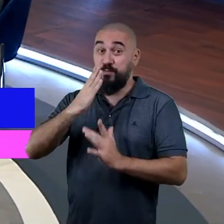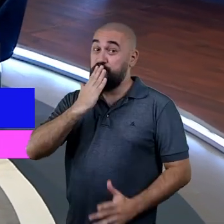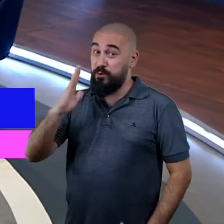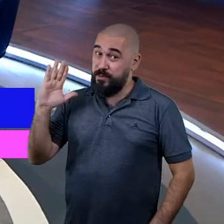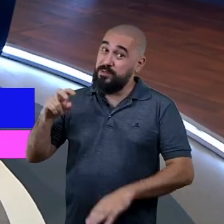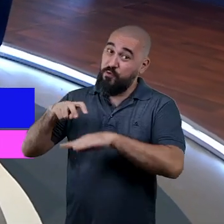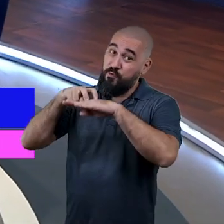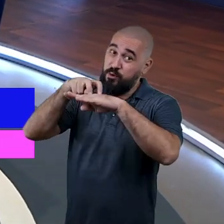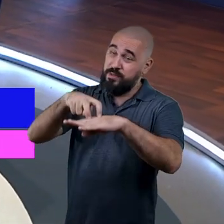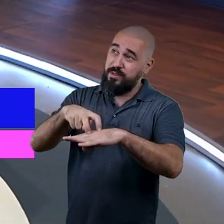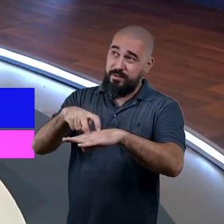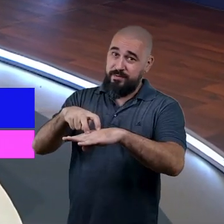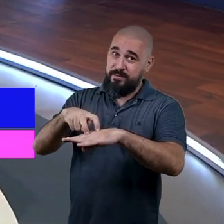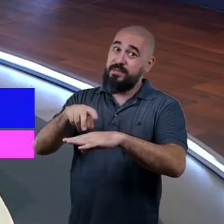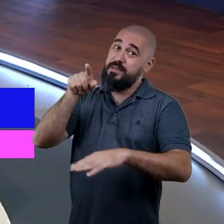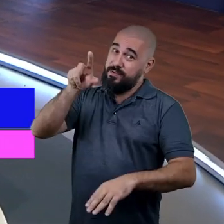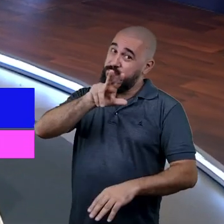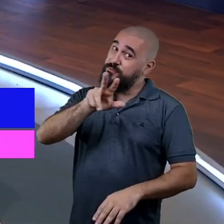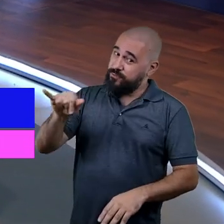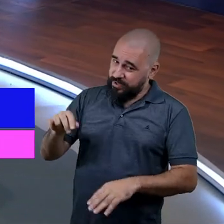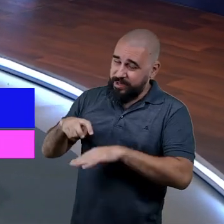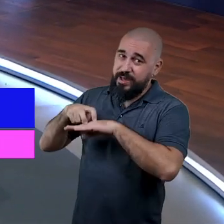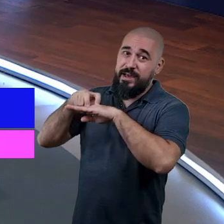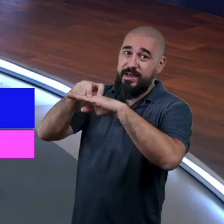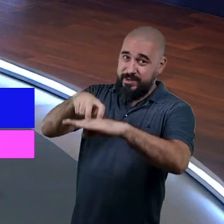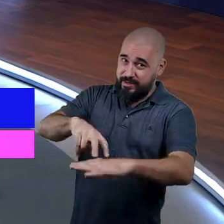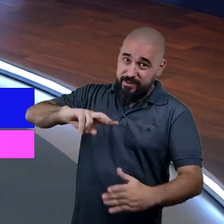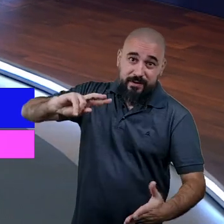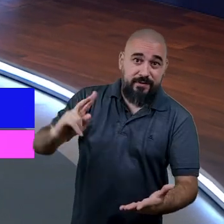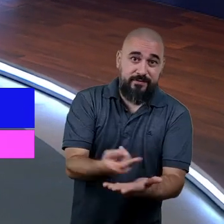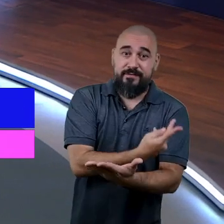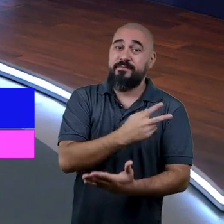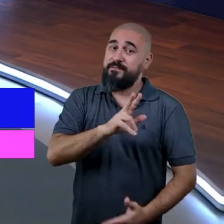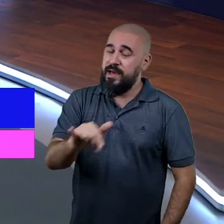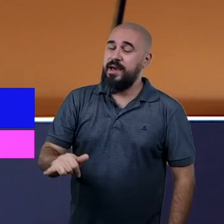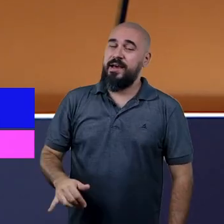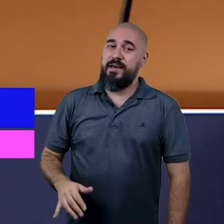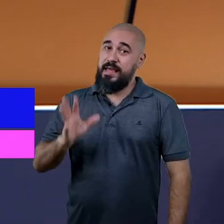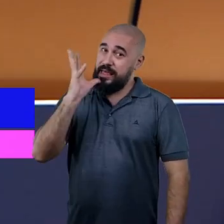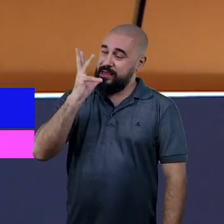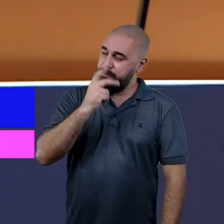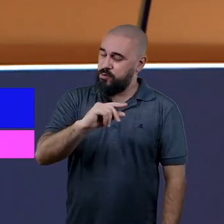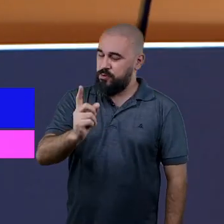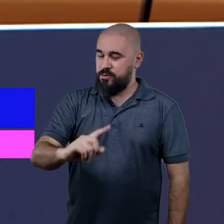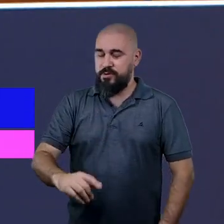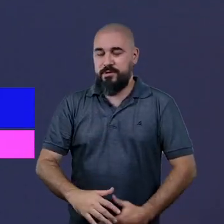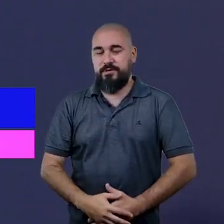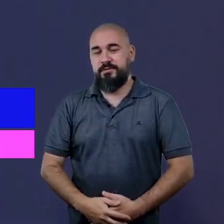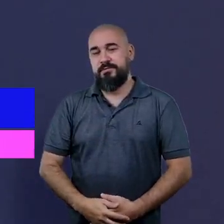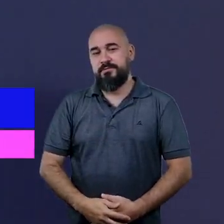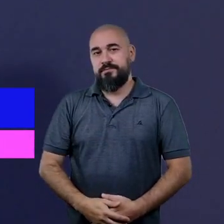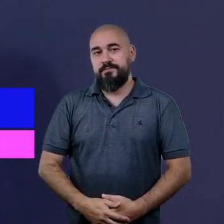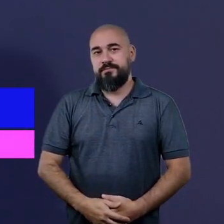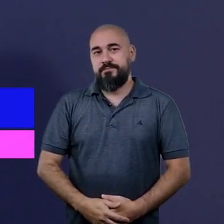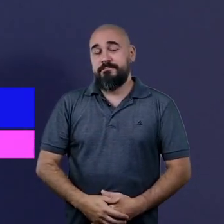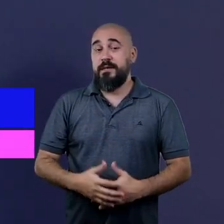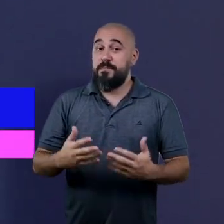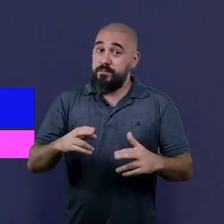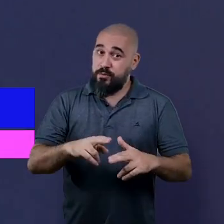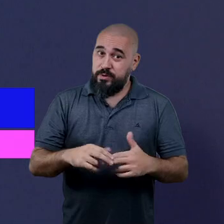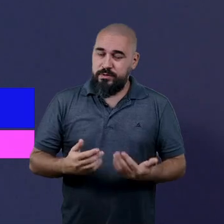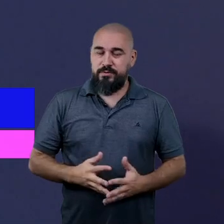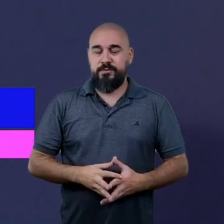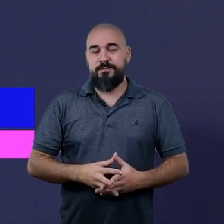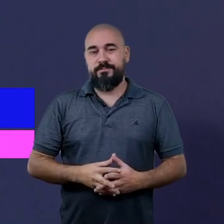Ele vai voltar. Ele vem e não tardará. Por isso, nesse momento, eu quero mais